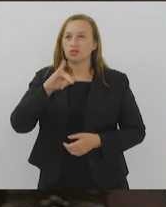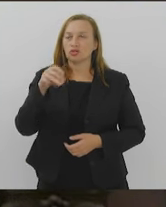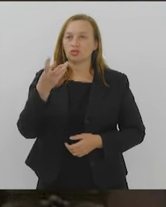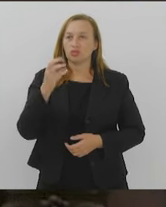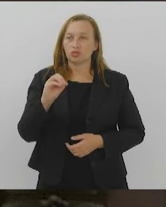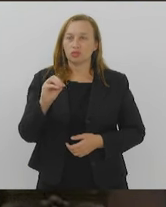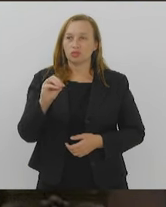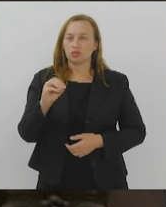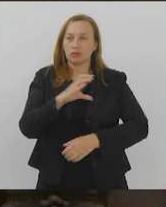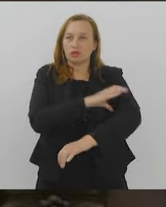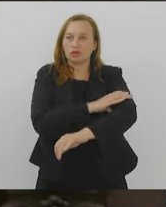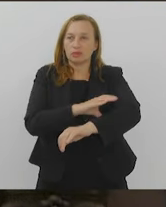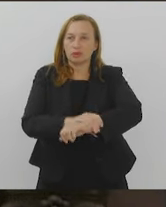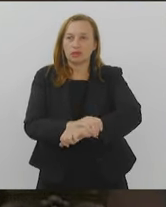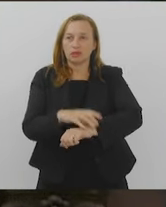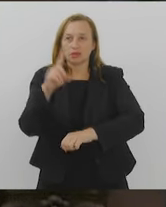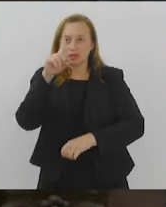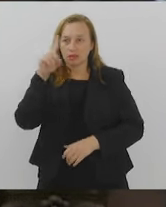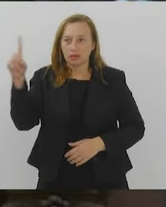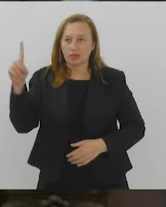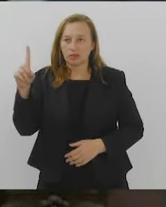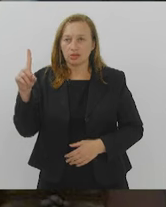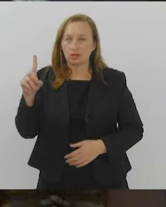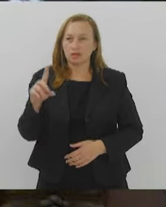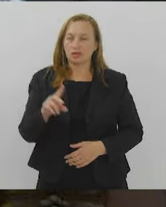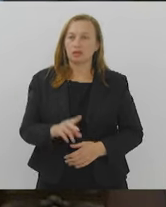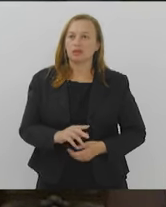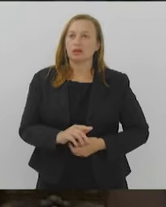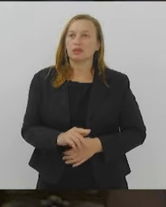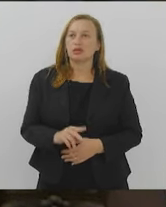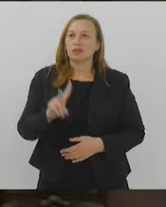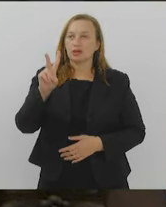de Deus de Venda das Pedras.